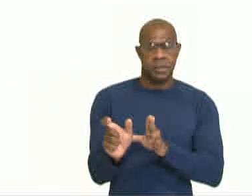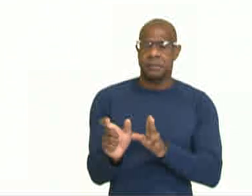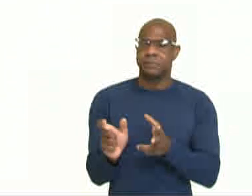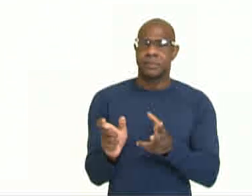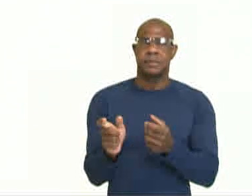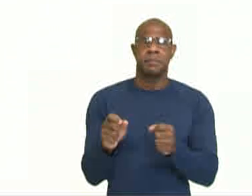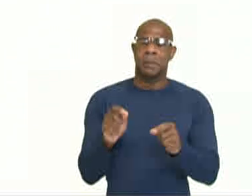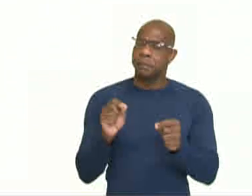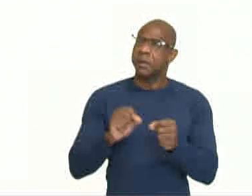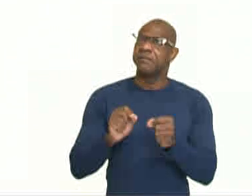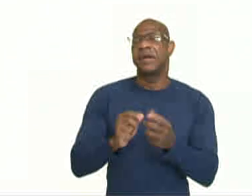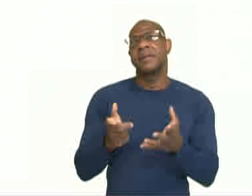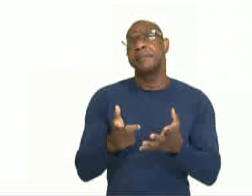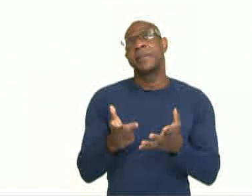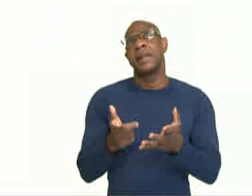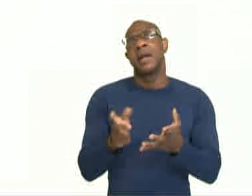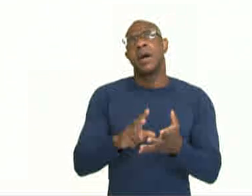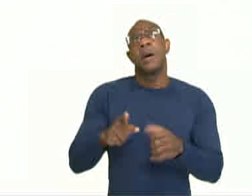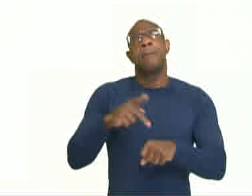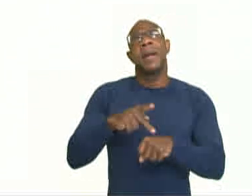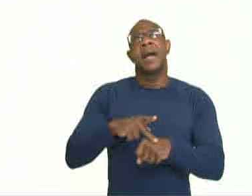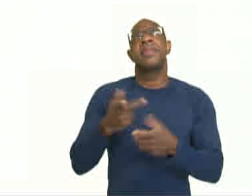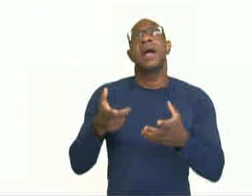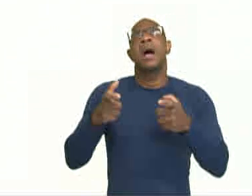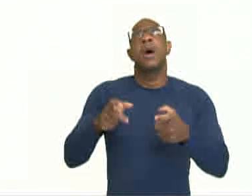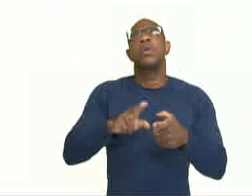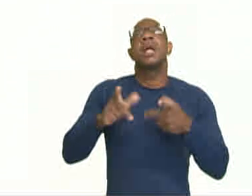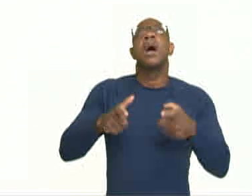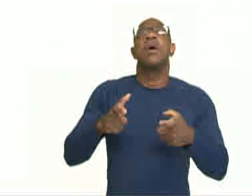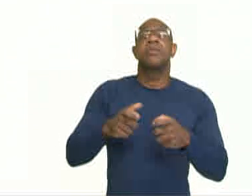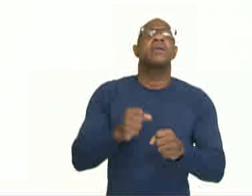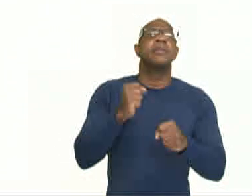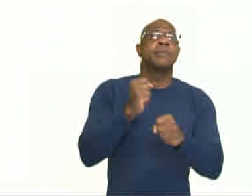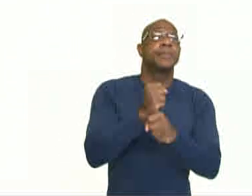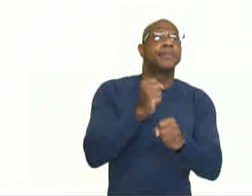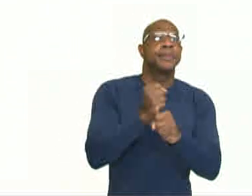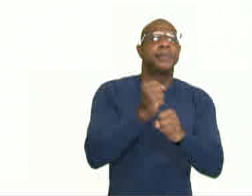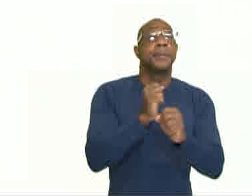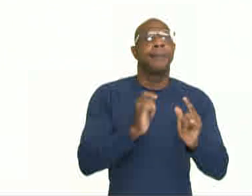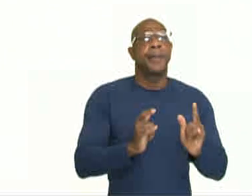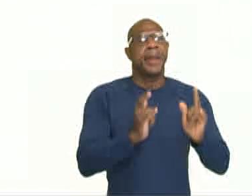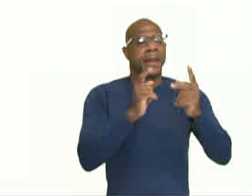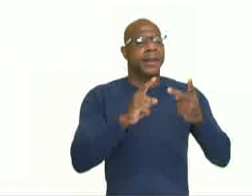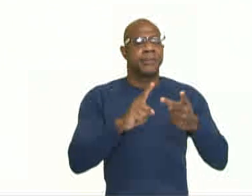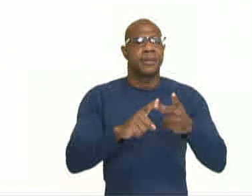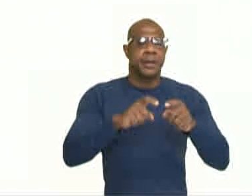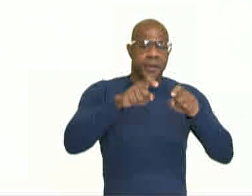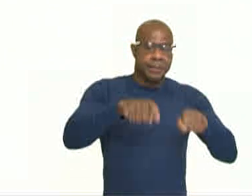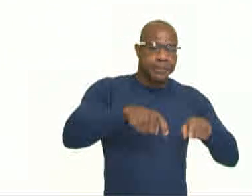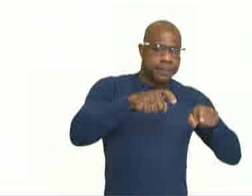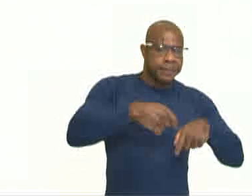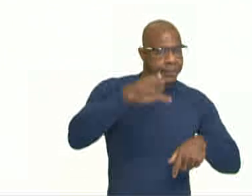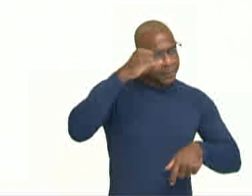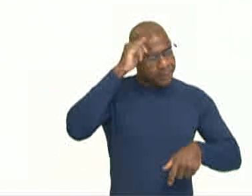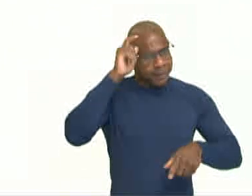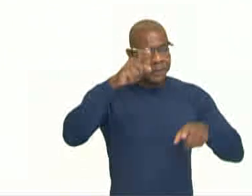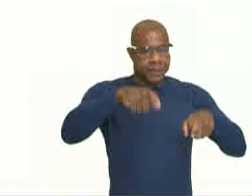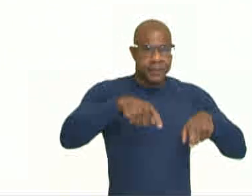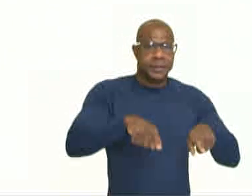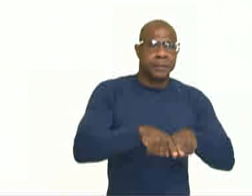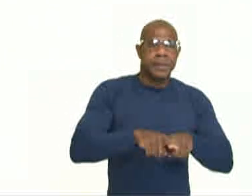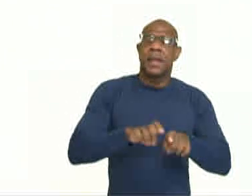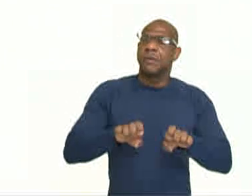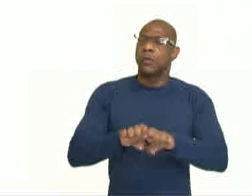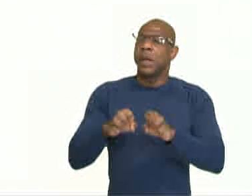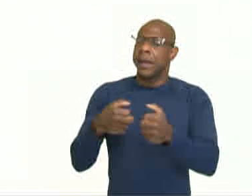para a construção civil, analisar aonde praticar a agricultura, aonde praticar a pecuária, estruturar também